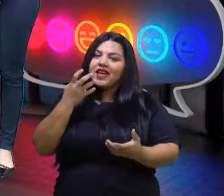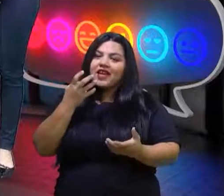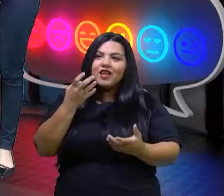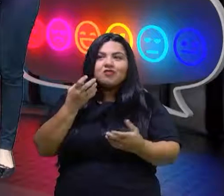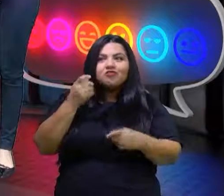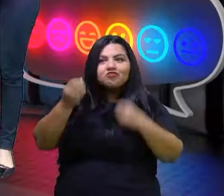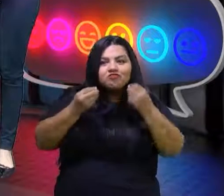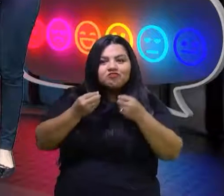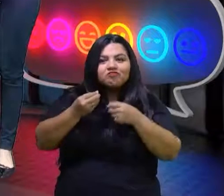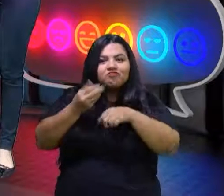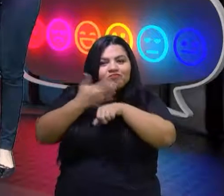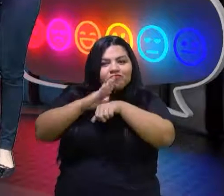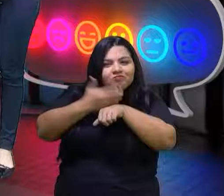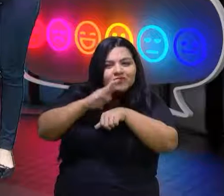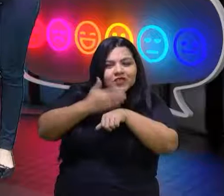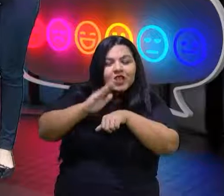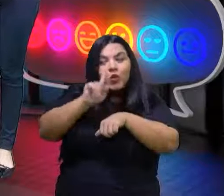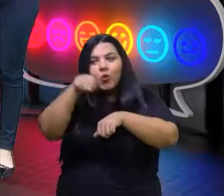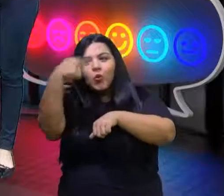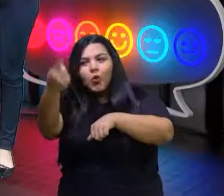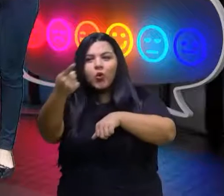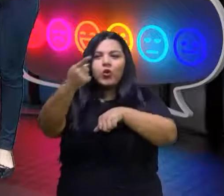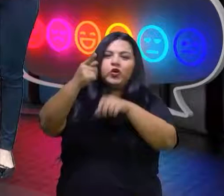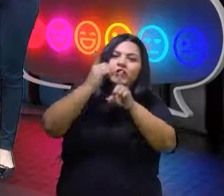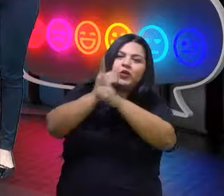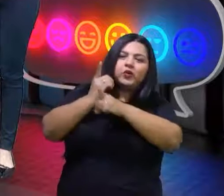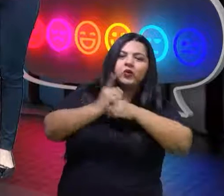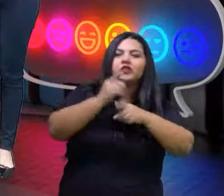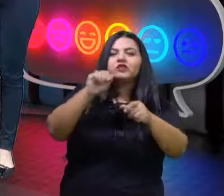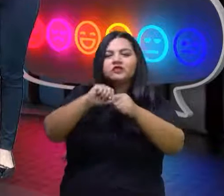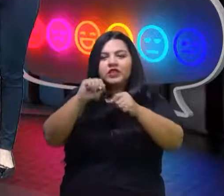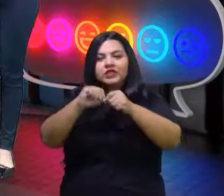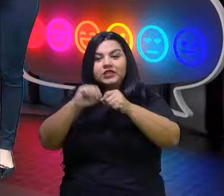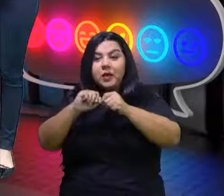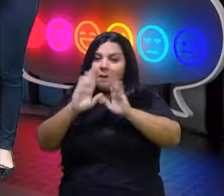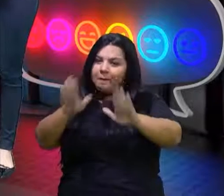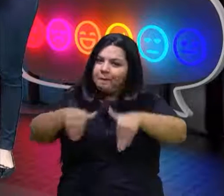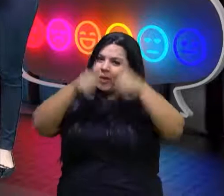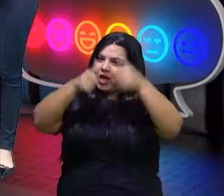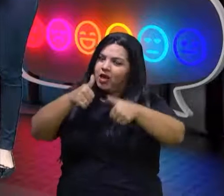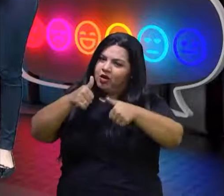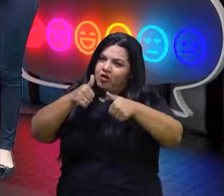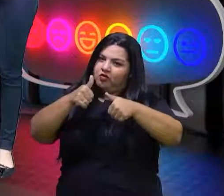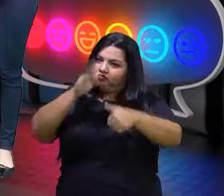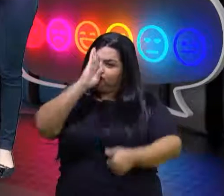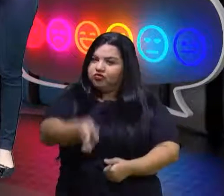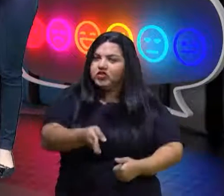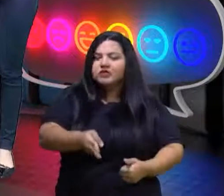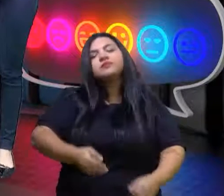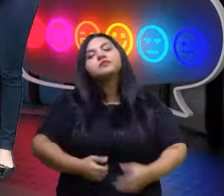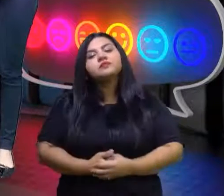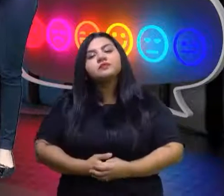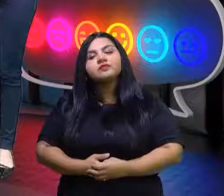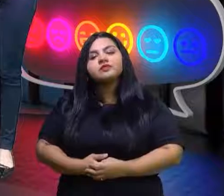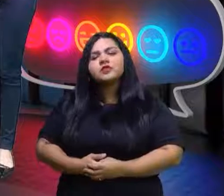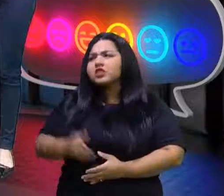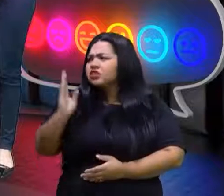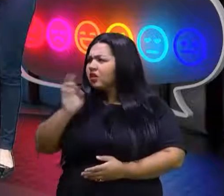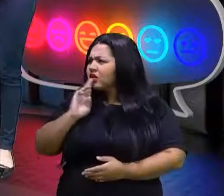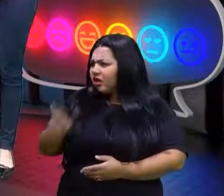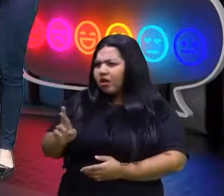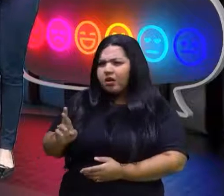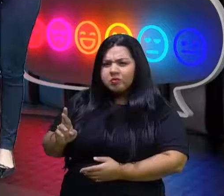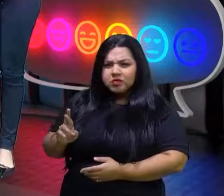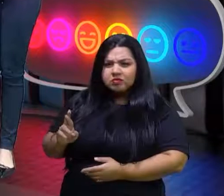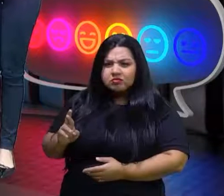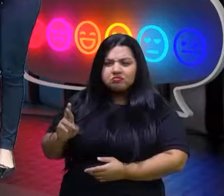próximos encontros a gente conseguir realizar as atividades de maneira bem mais prática, tá bom? Então, a gente já tem uma resposta, só